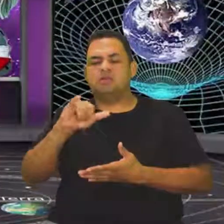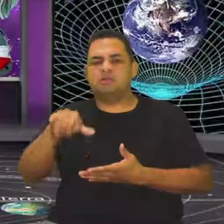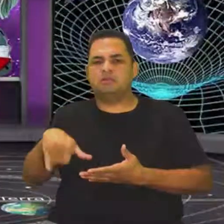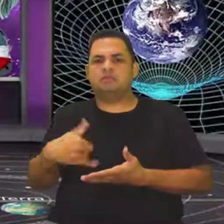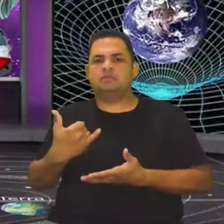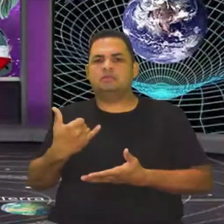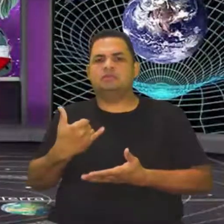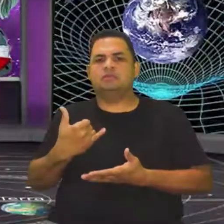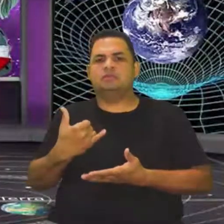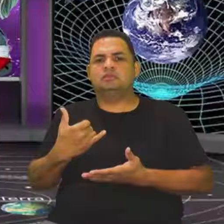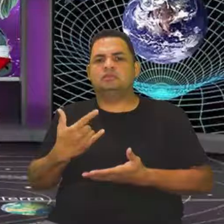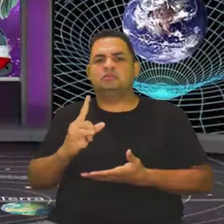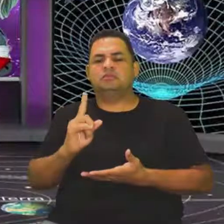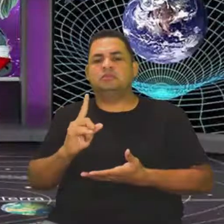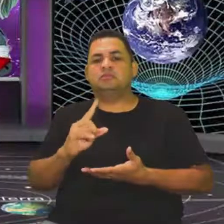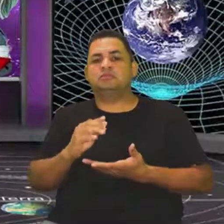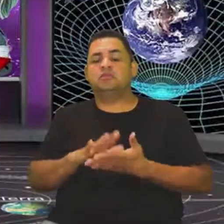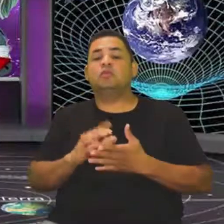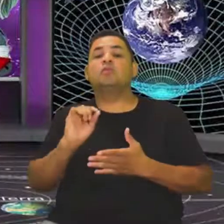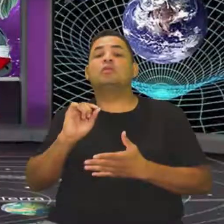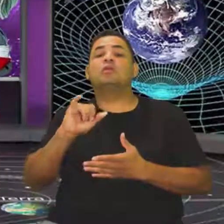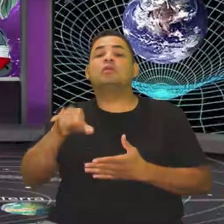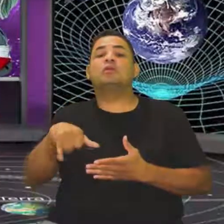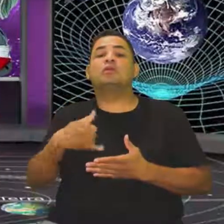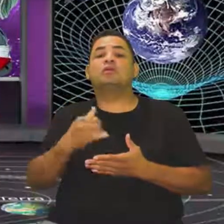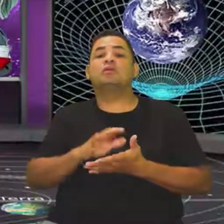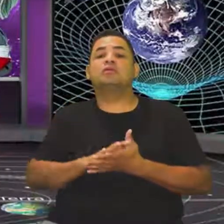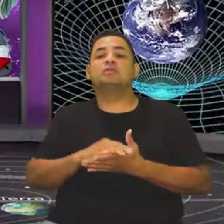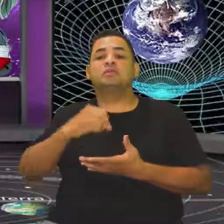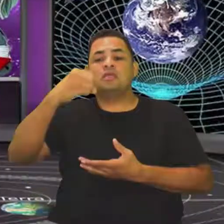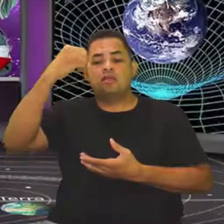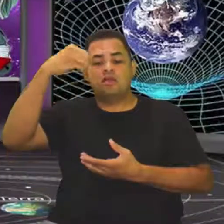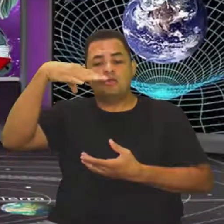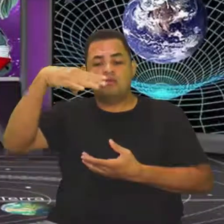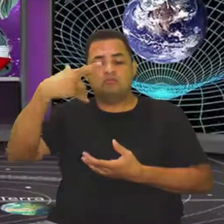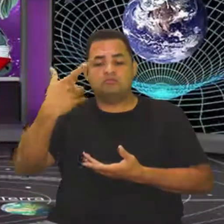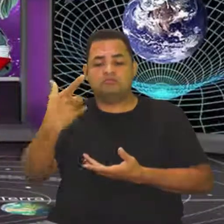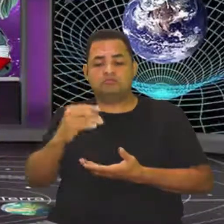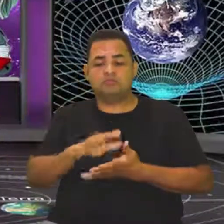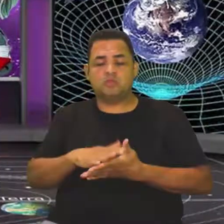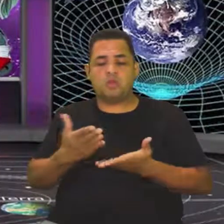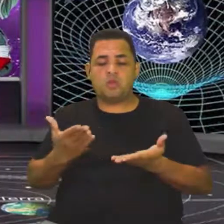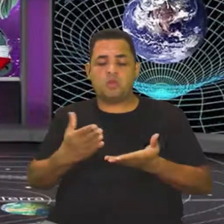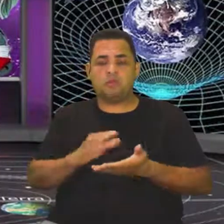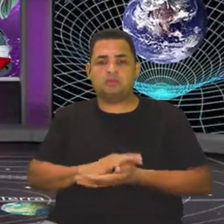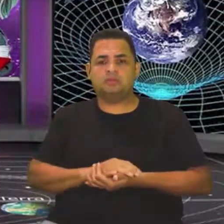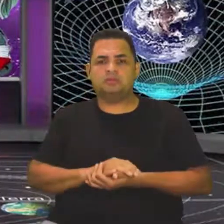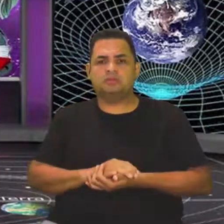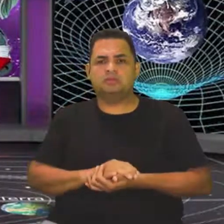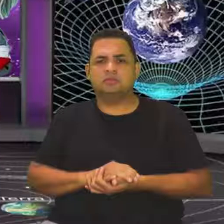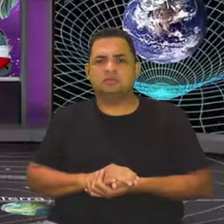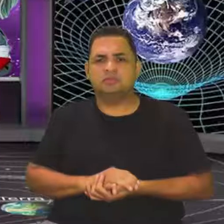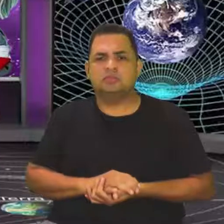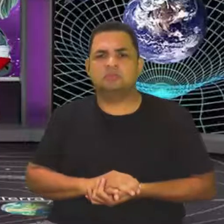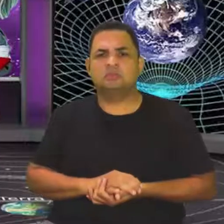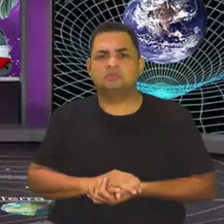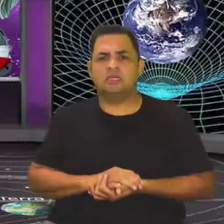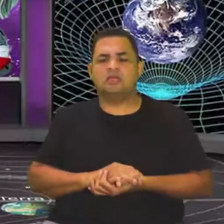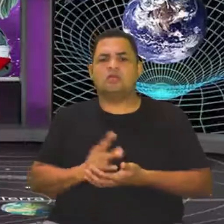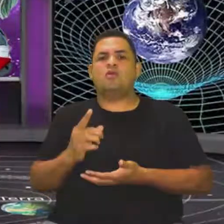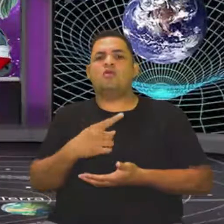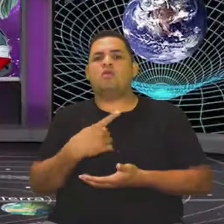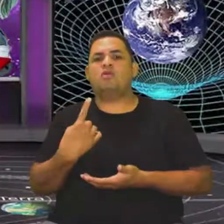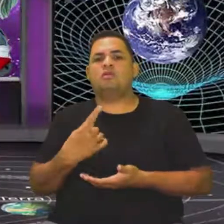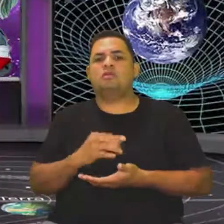certo? Ela não é aproveitada. O que é aproveitada? É a energia luminosa da lâmpada. Então, no caso de lâmpada incandescente, a gente fala que a